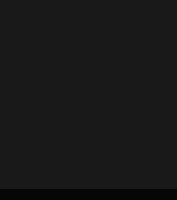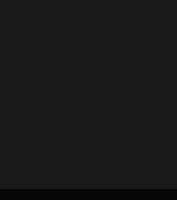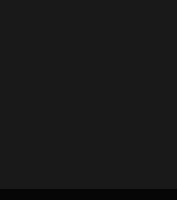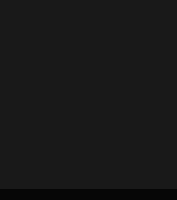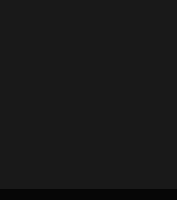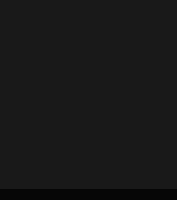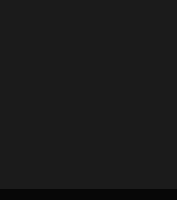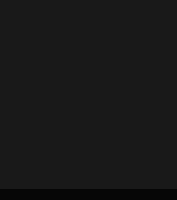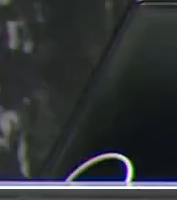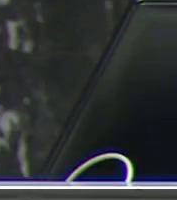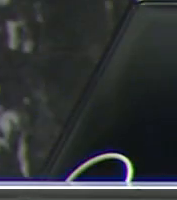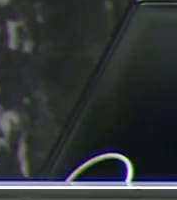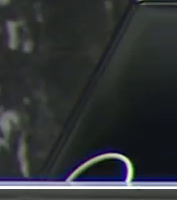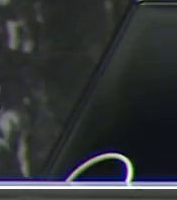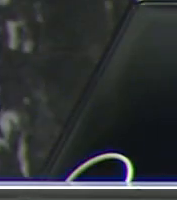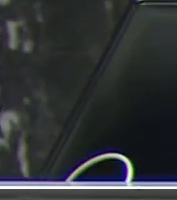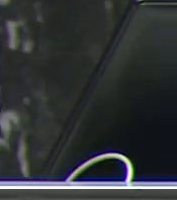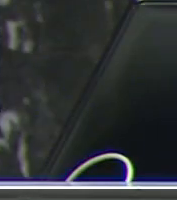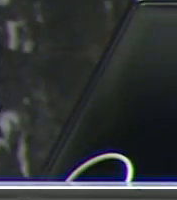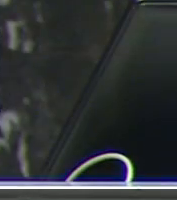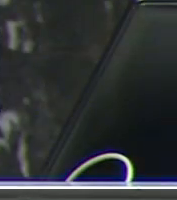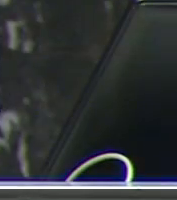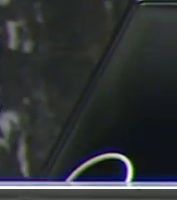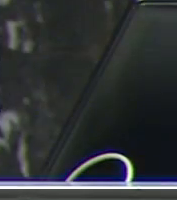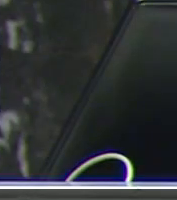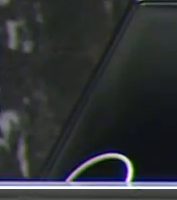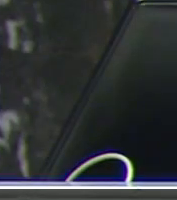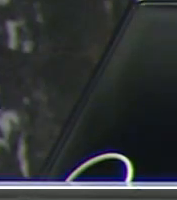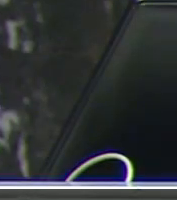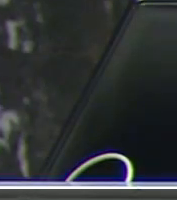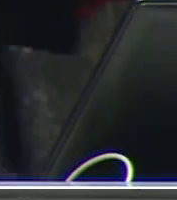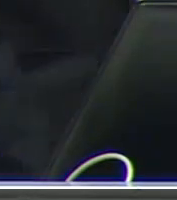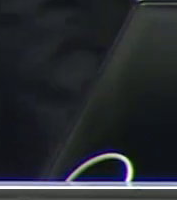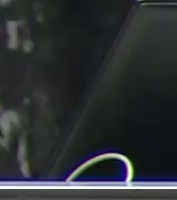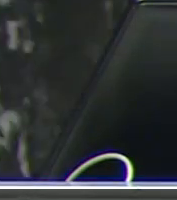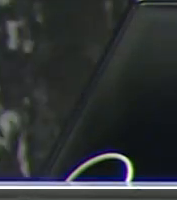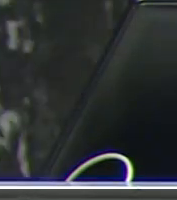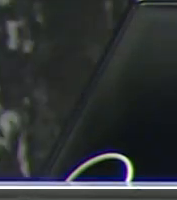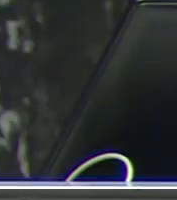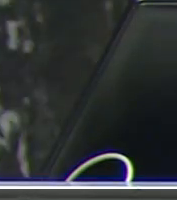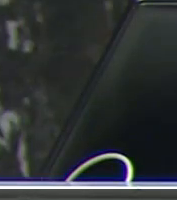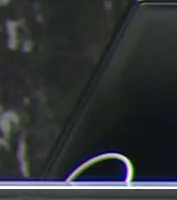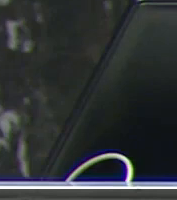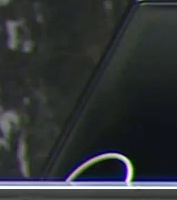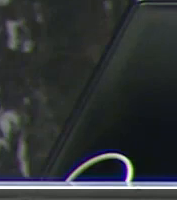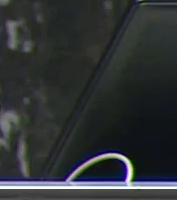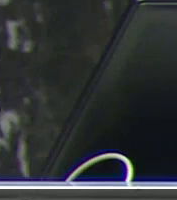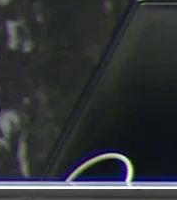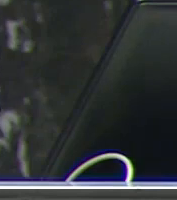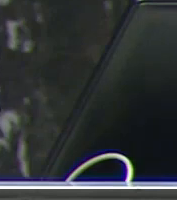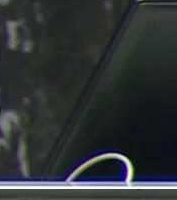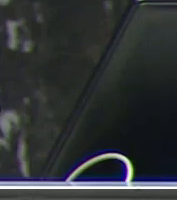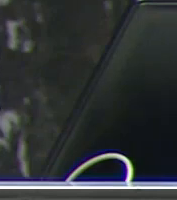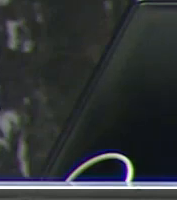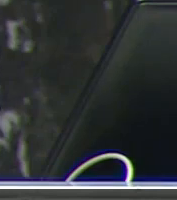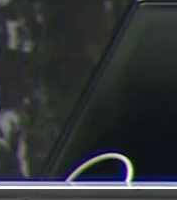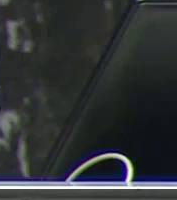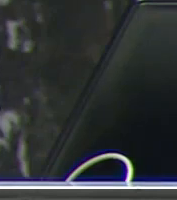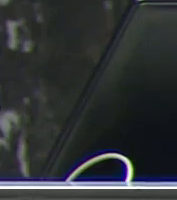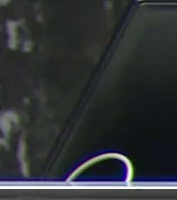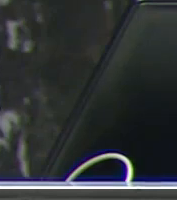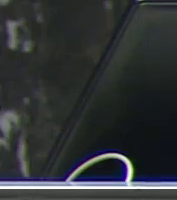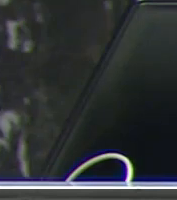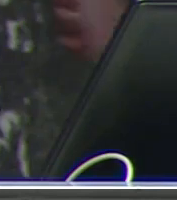e parece que tivemos um problema com a deputada Ana Paula Siqueira na conexão deputada de vossa excelência